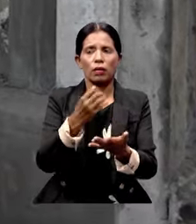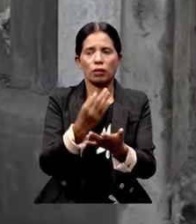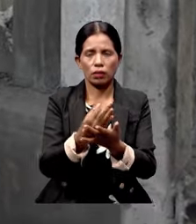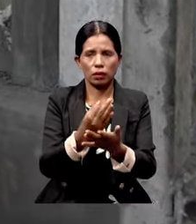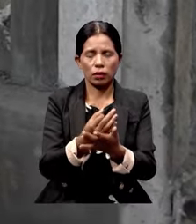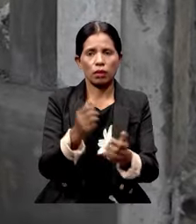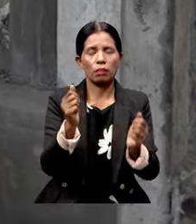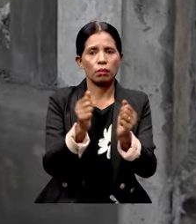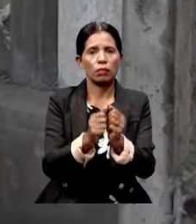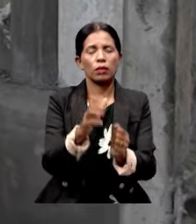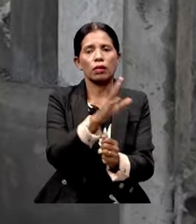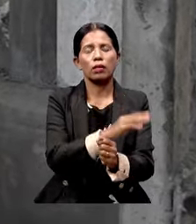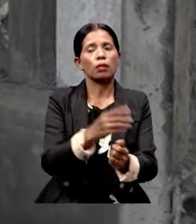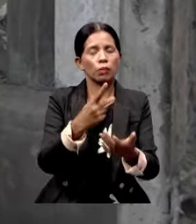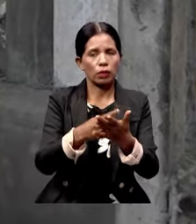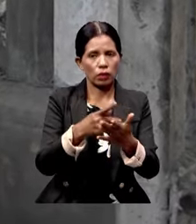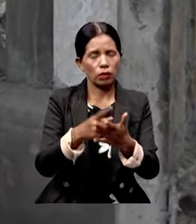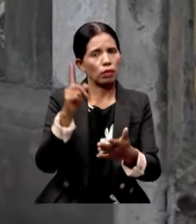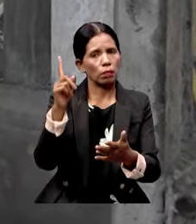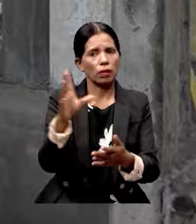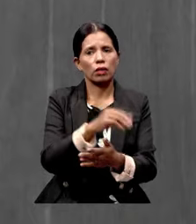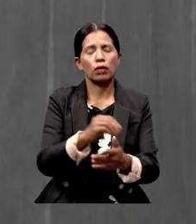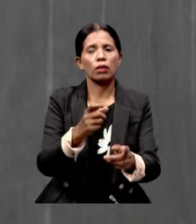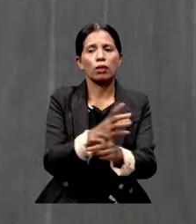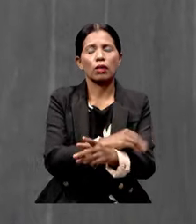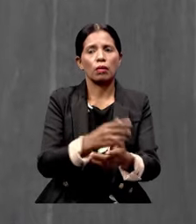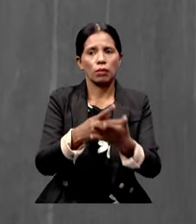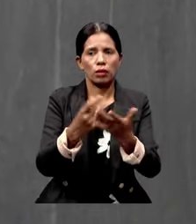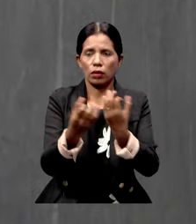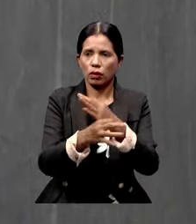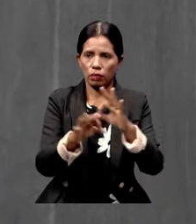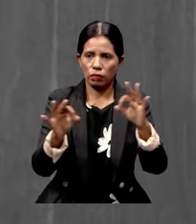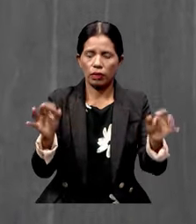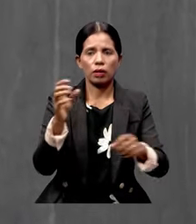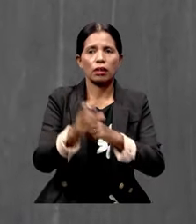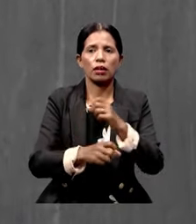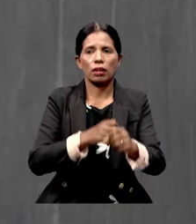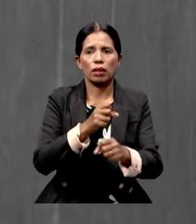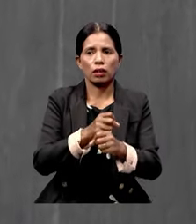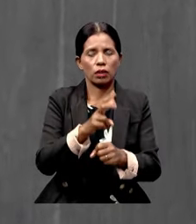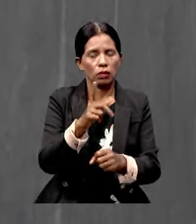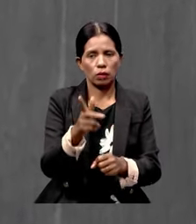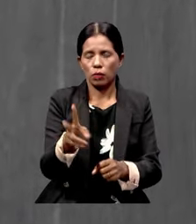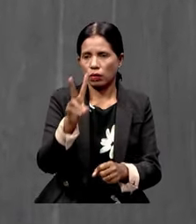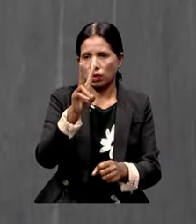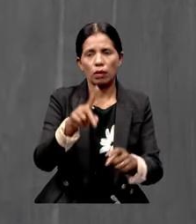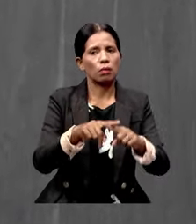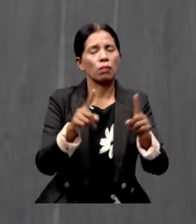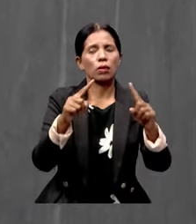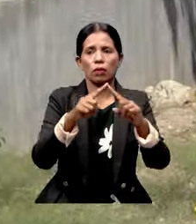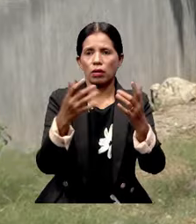nida restim ba projeto refere, no tuir contrato, projeto ne termina e atina rihun rua ronulu restim rua, mas beto